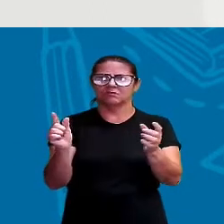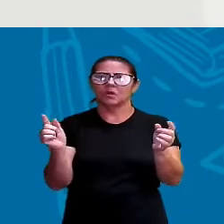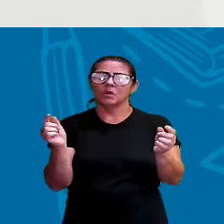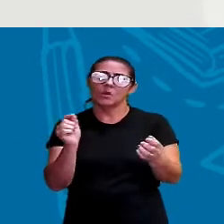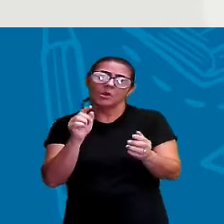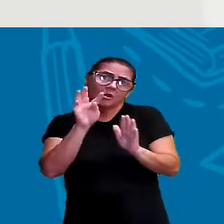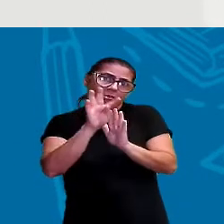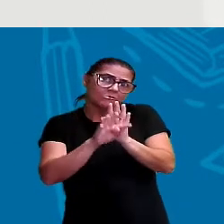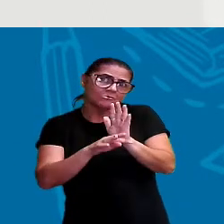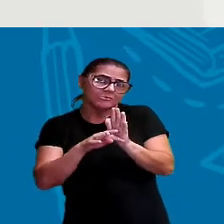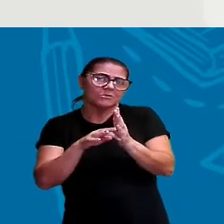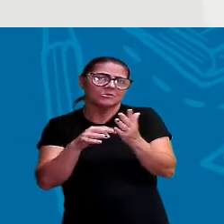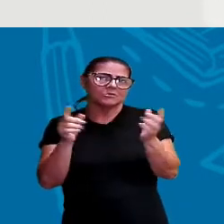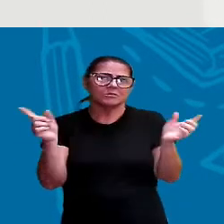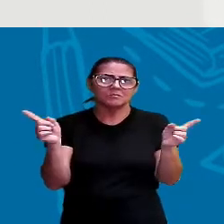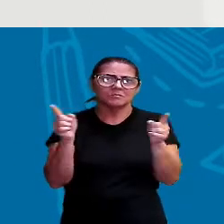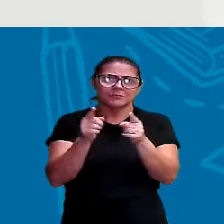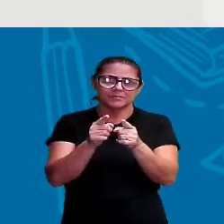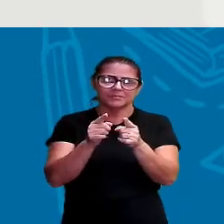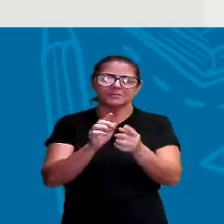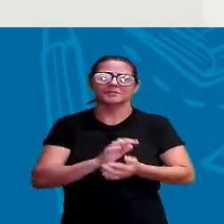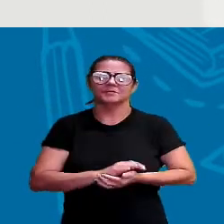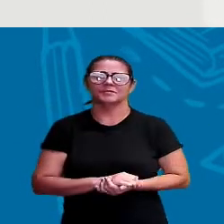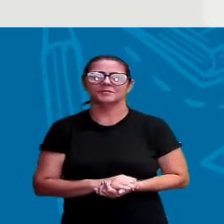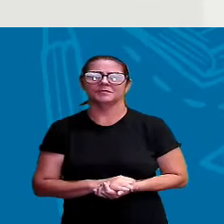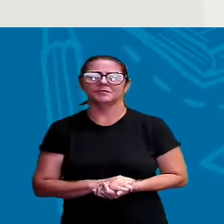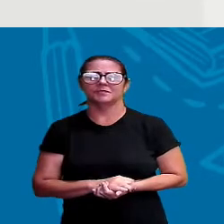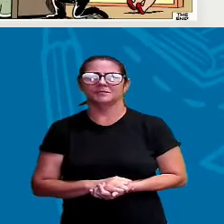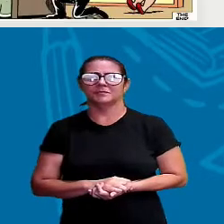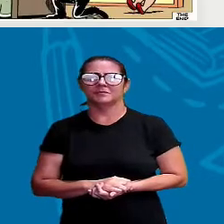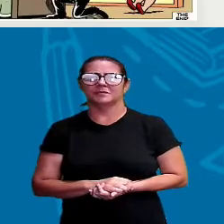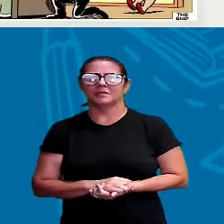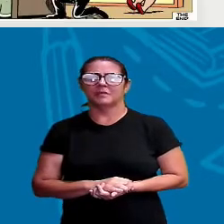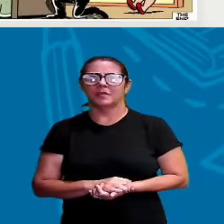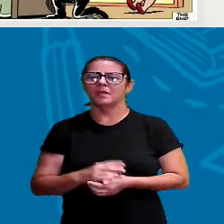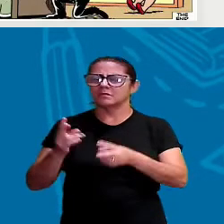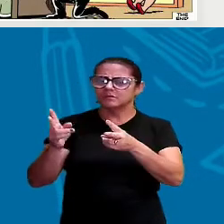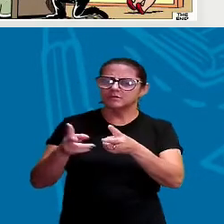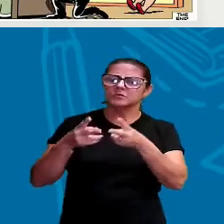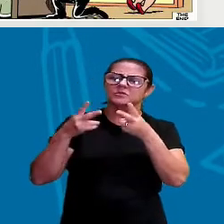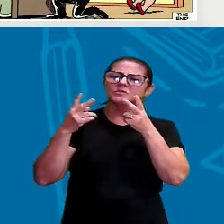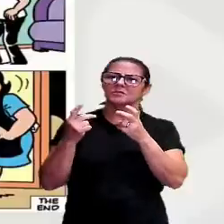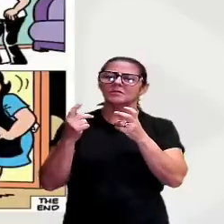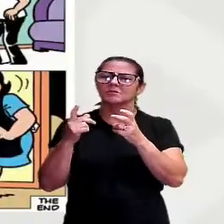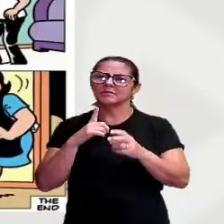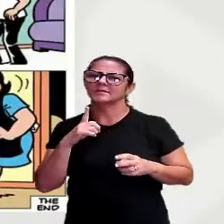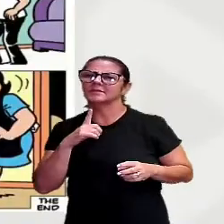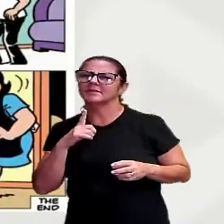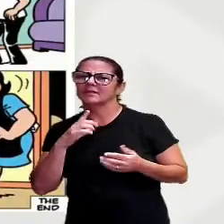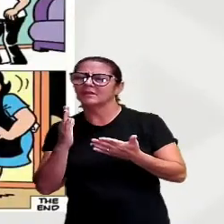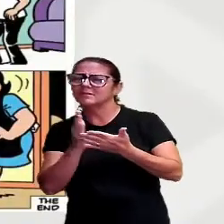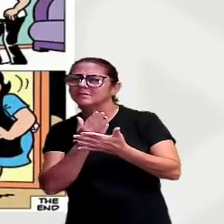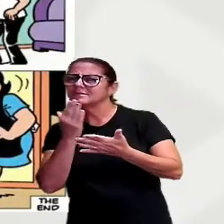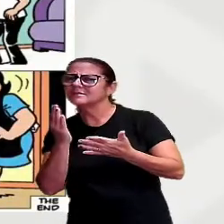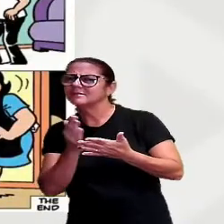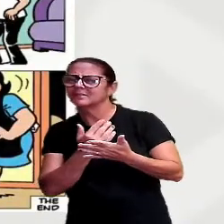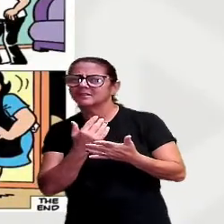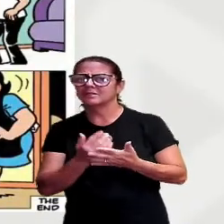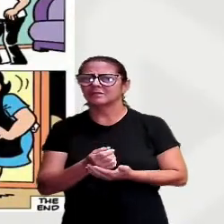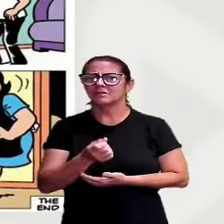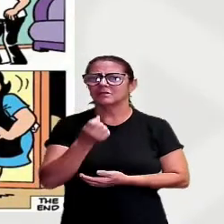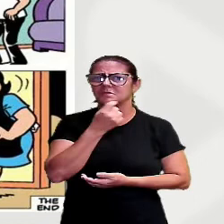assunto. Certo? Bom, dá uma olhadinha a seguir que a gente tem exatamente aí, o